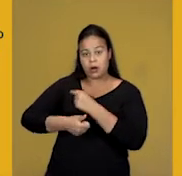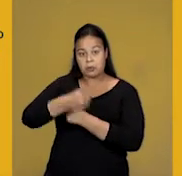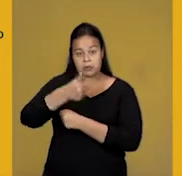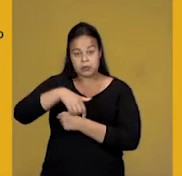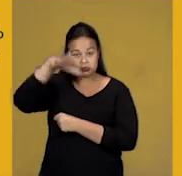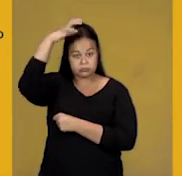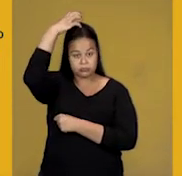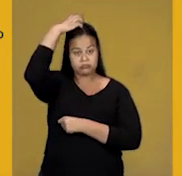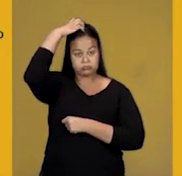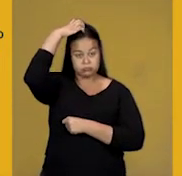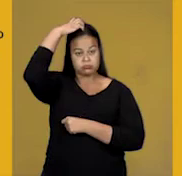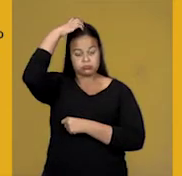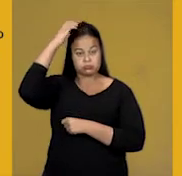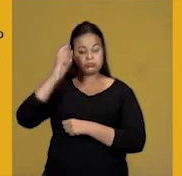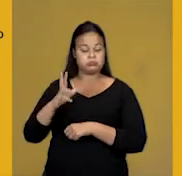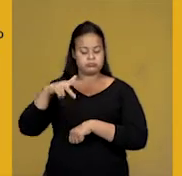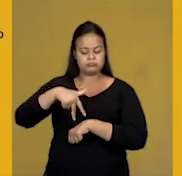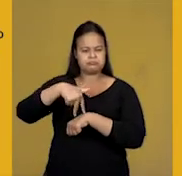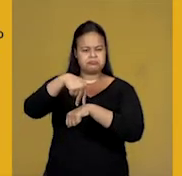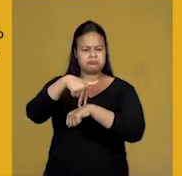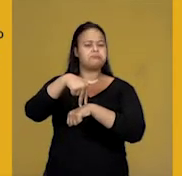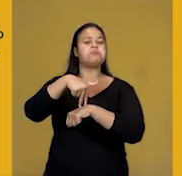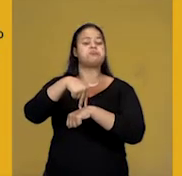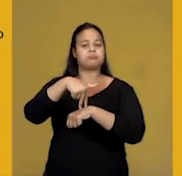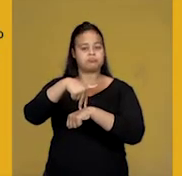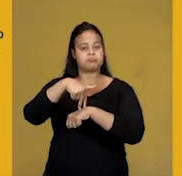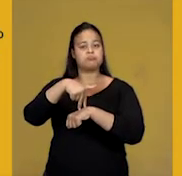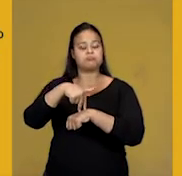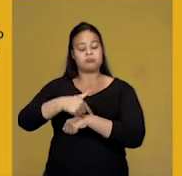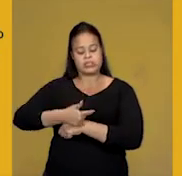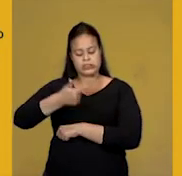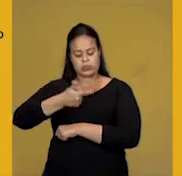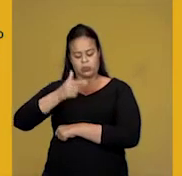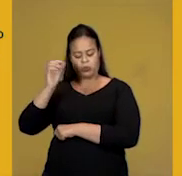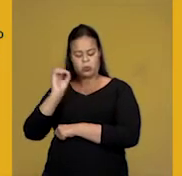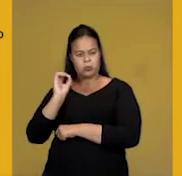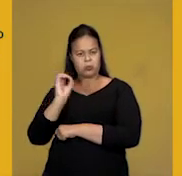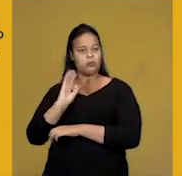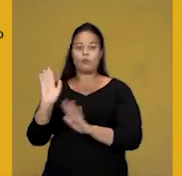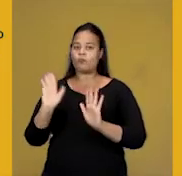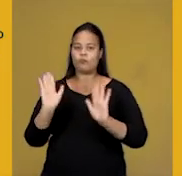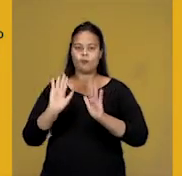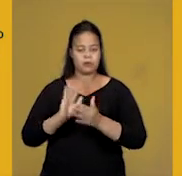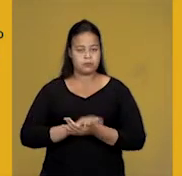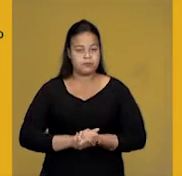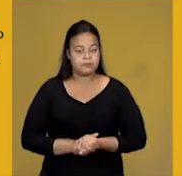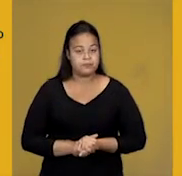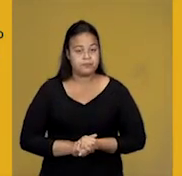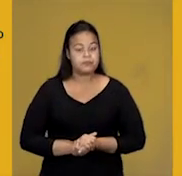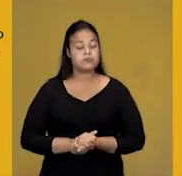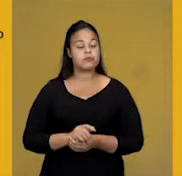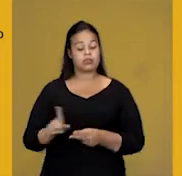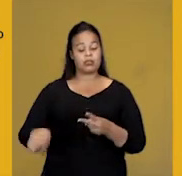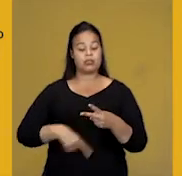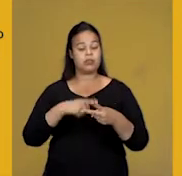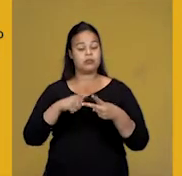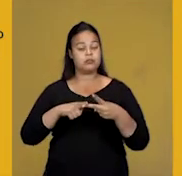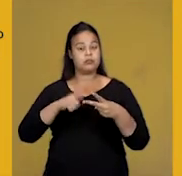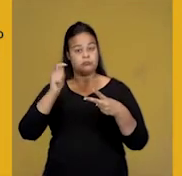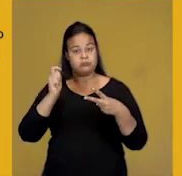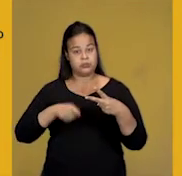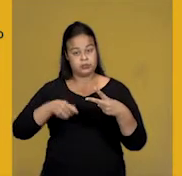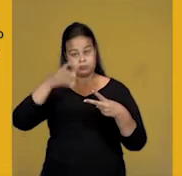reinado e as regências. Nós não vamos trabalhar com o segundo reinado neste momento. Segunda habilidade é identificar as